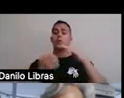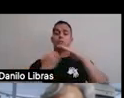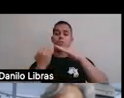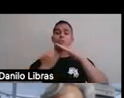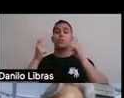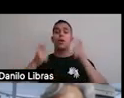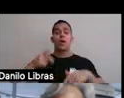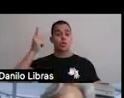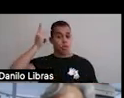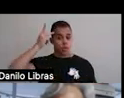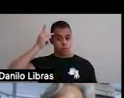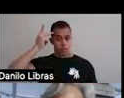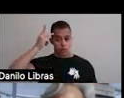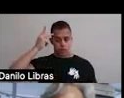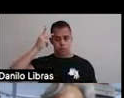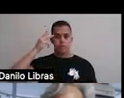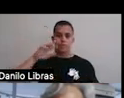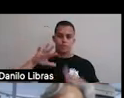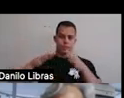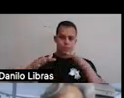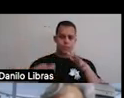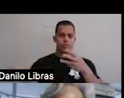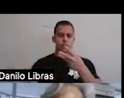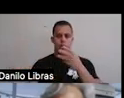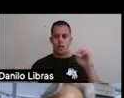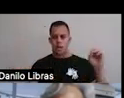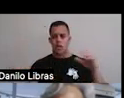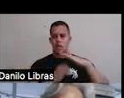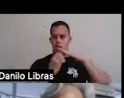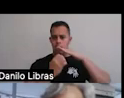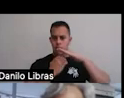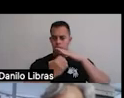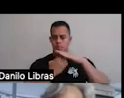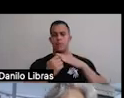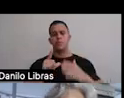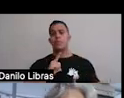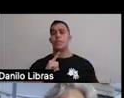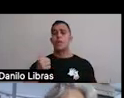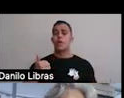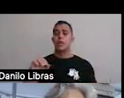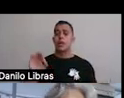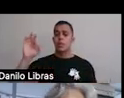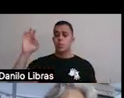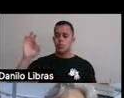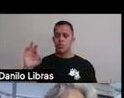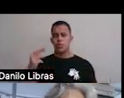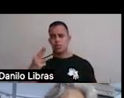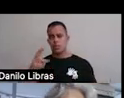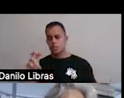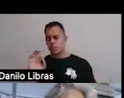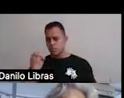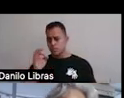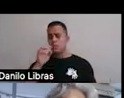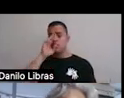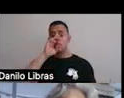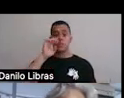Paulo, tem aproximadamente 300 empresas. A gente tem 10% disso, 35%. Minas tem